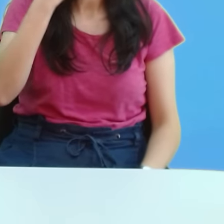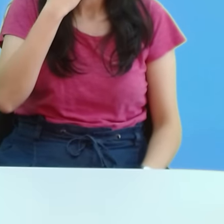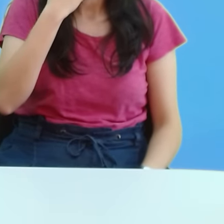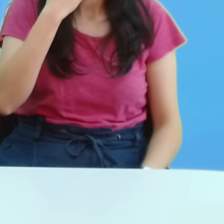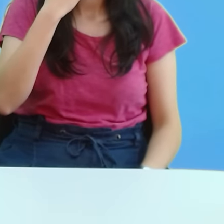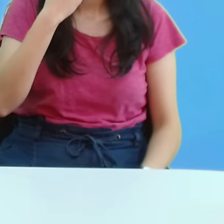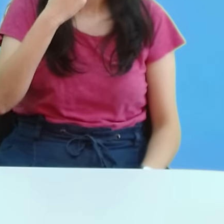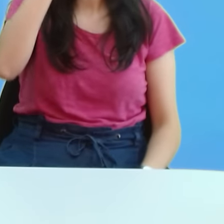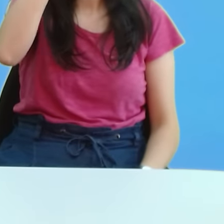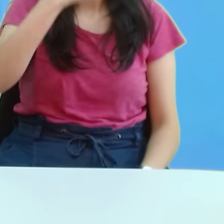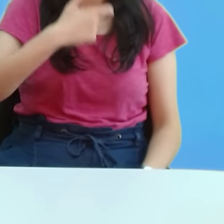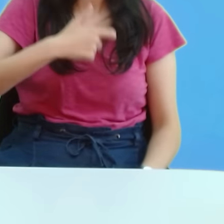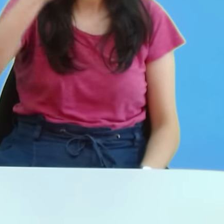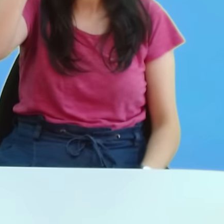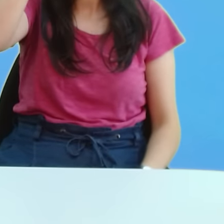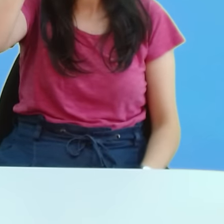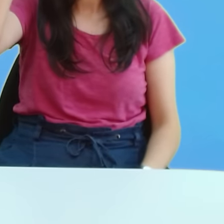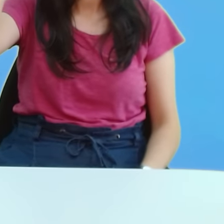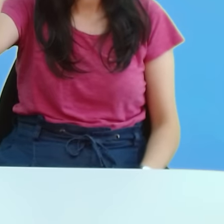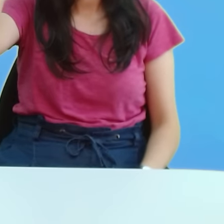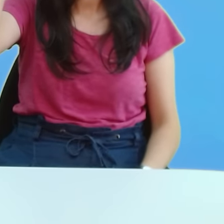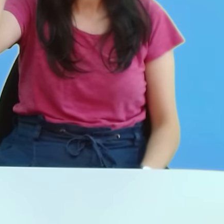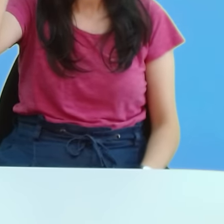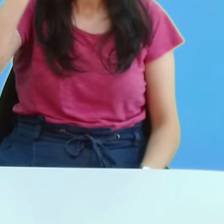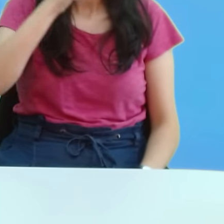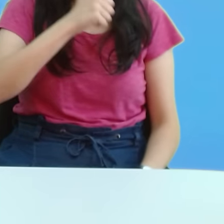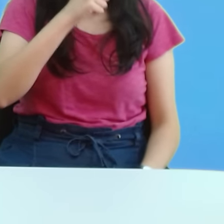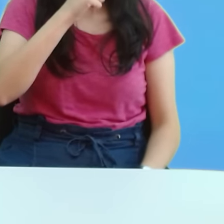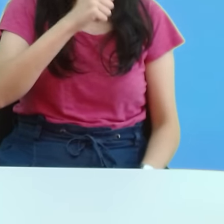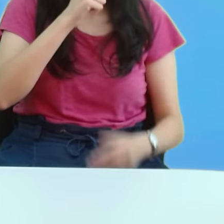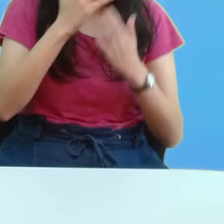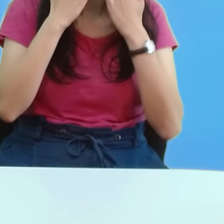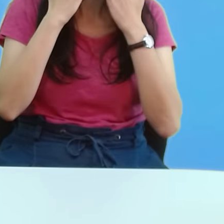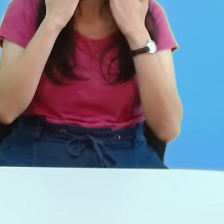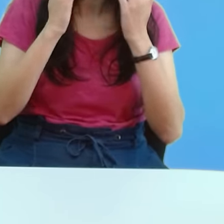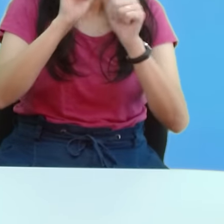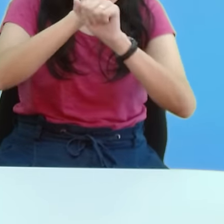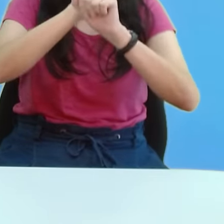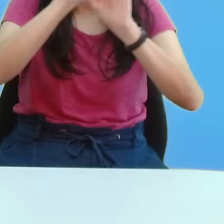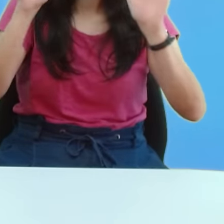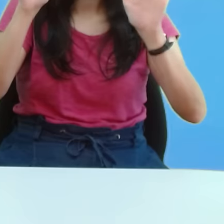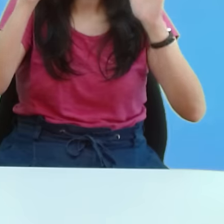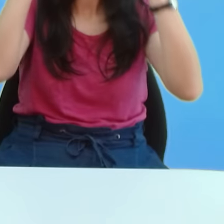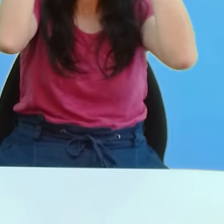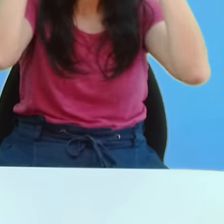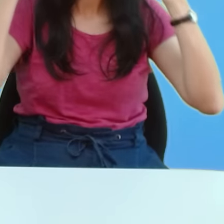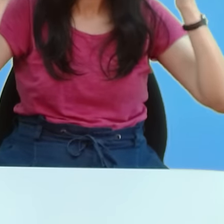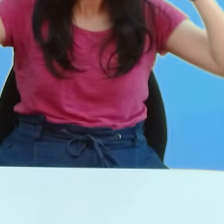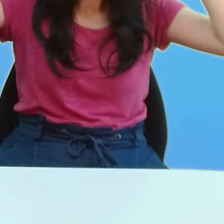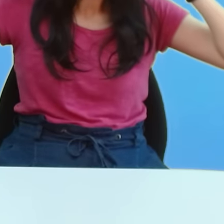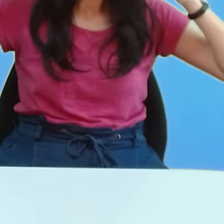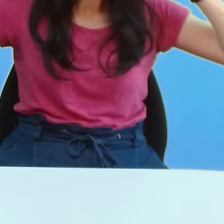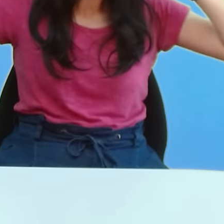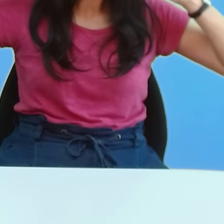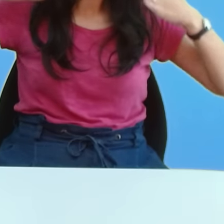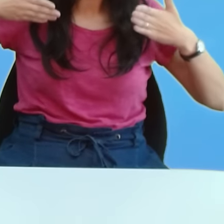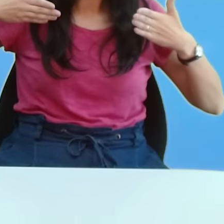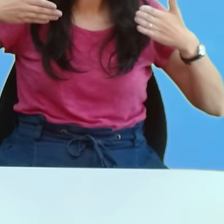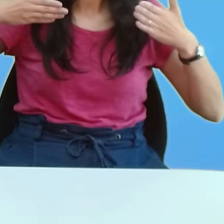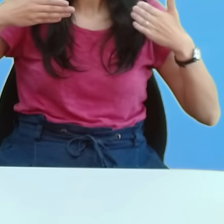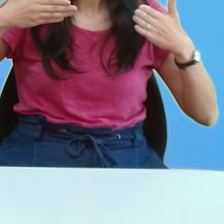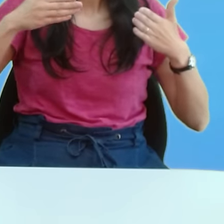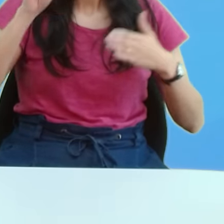Sou uma pessoa, né, uma mulher de pele clara, cabelos lisos, estou usando uma